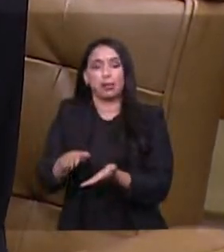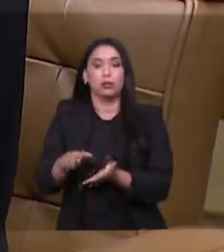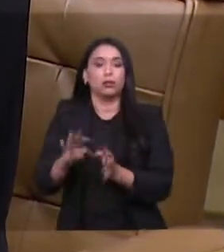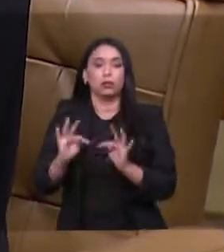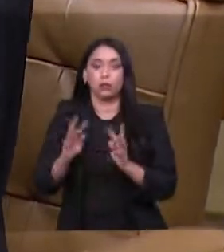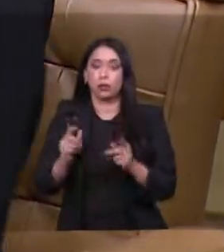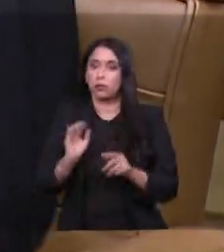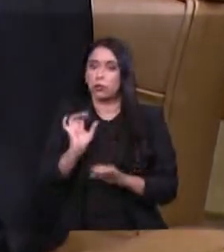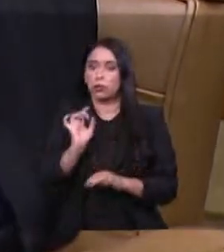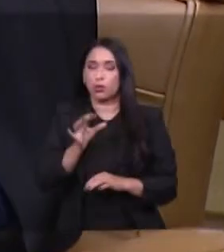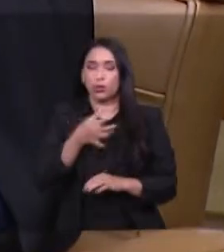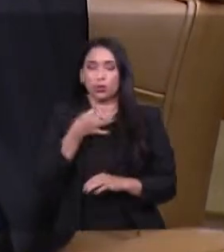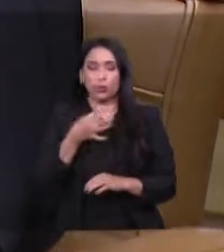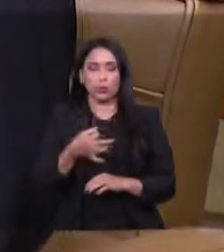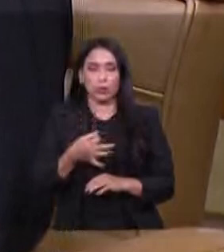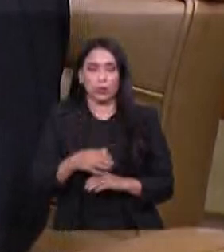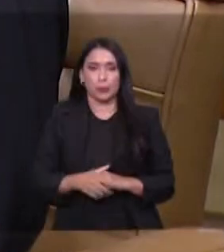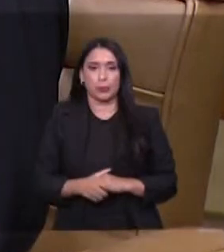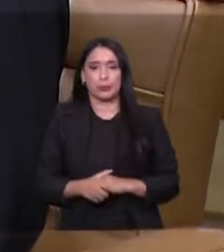sugestão.